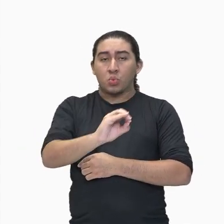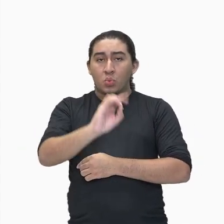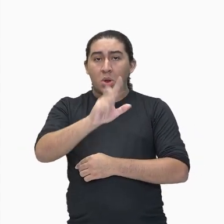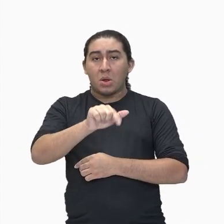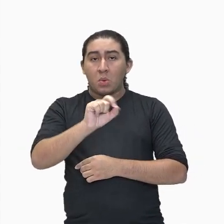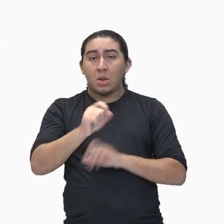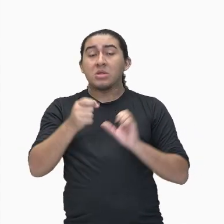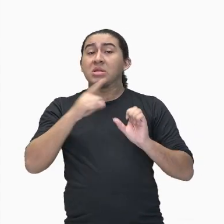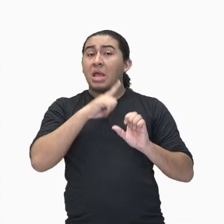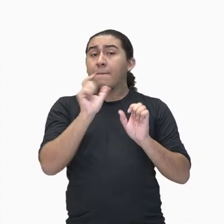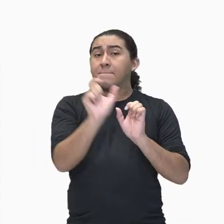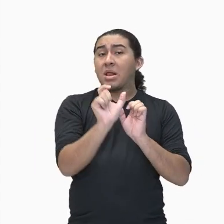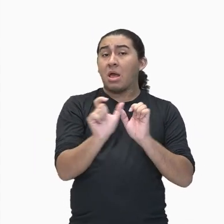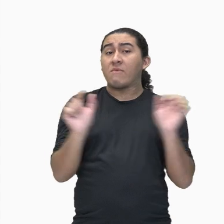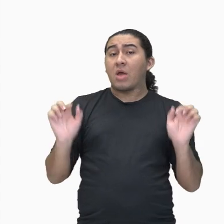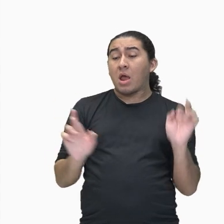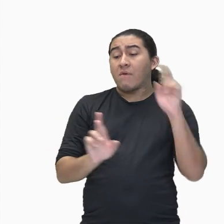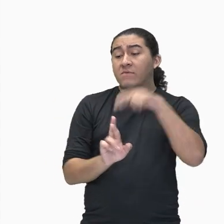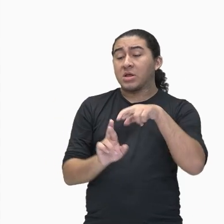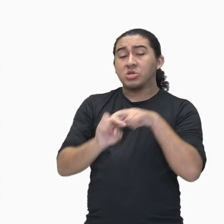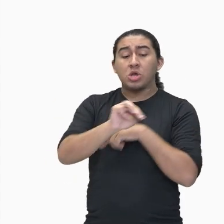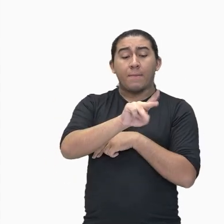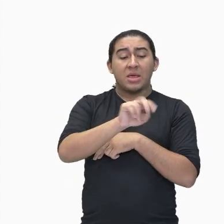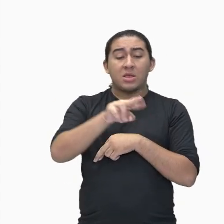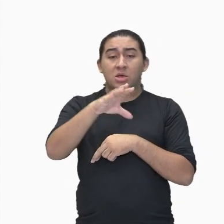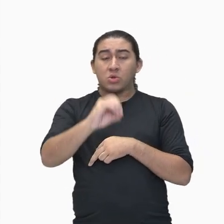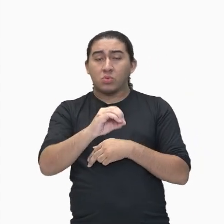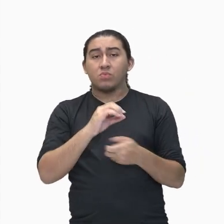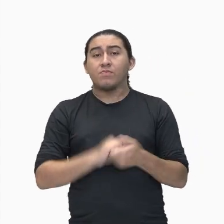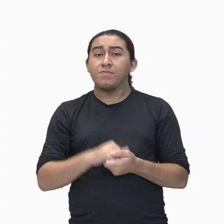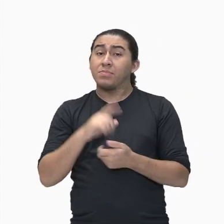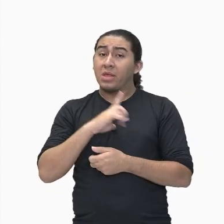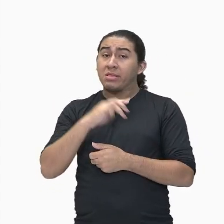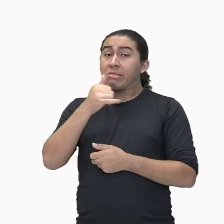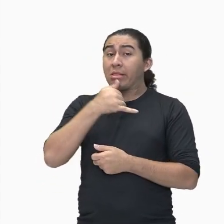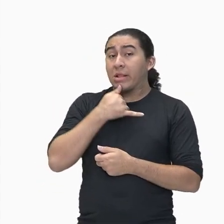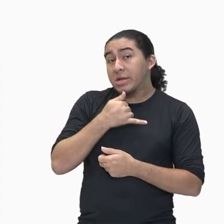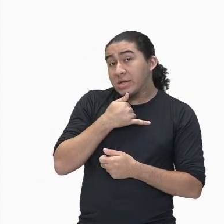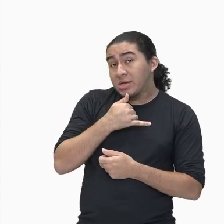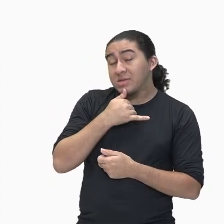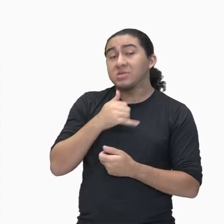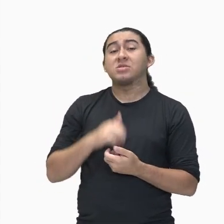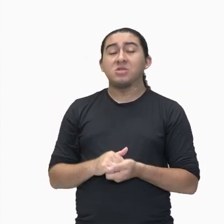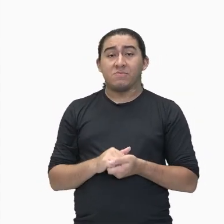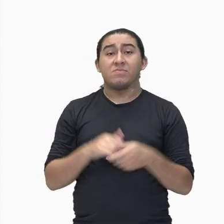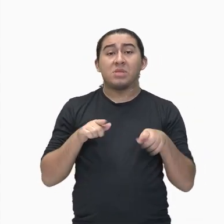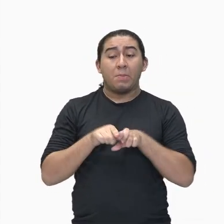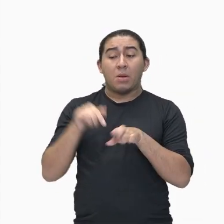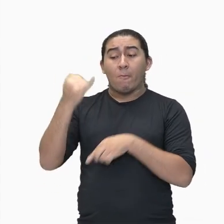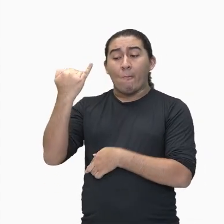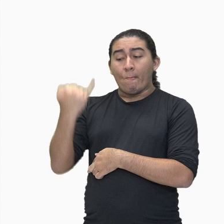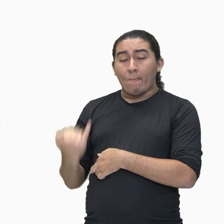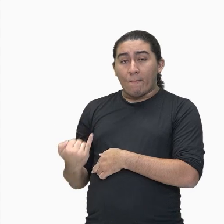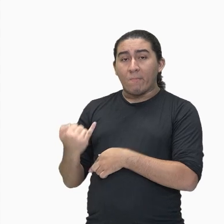esse substantivo. Olha, menino, triste, né? Magro,